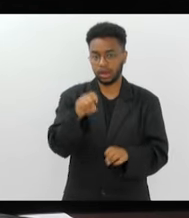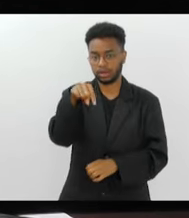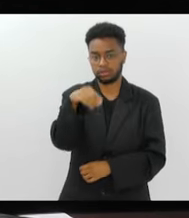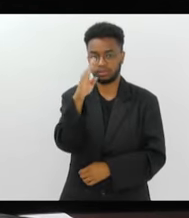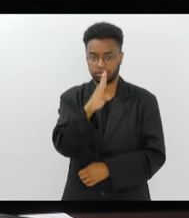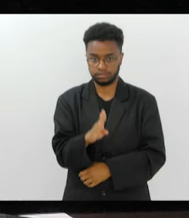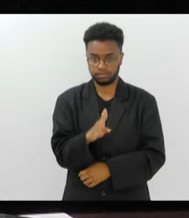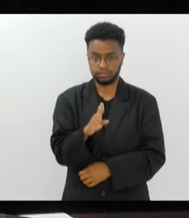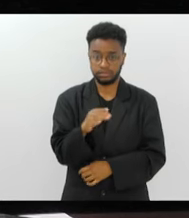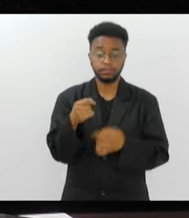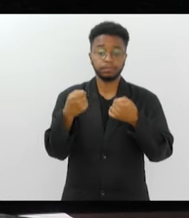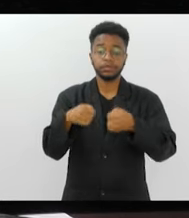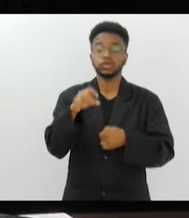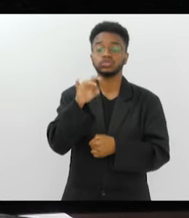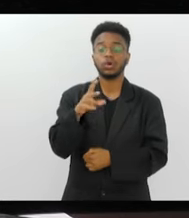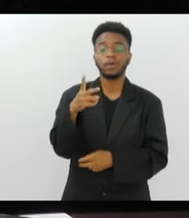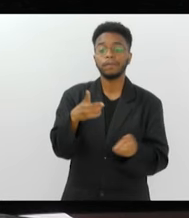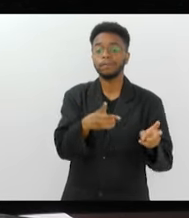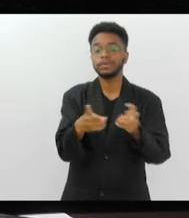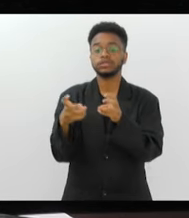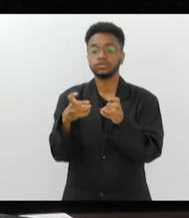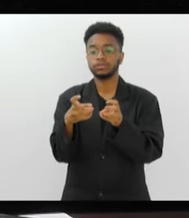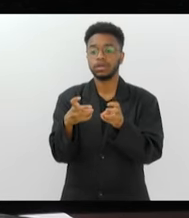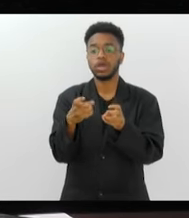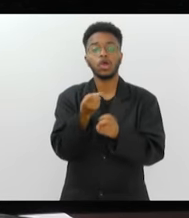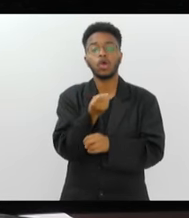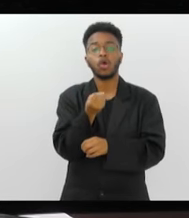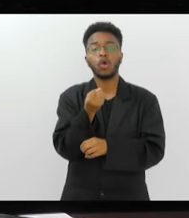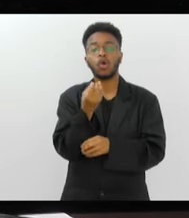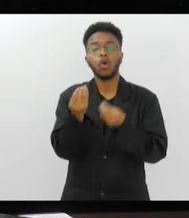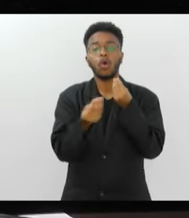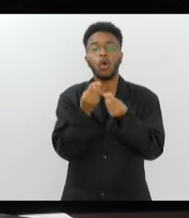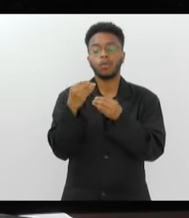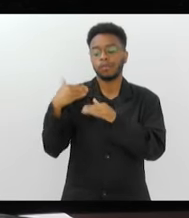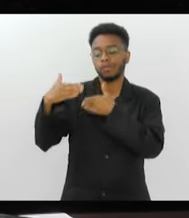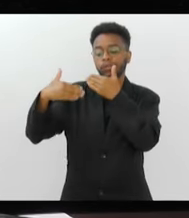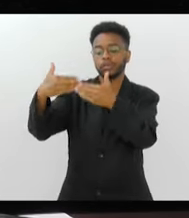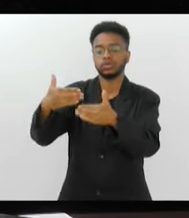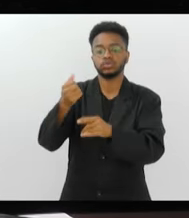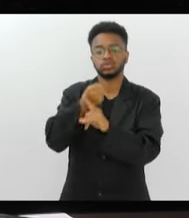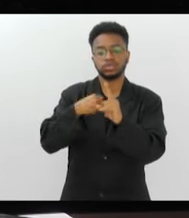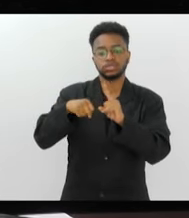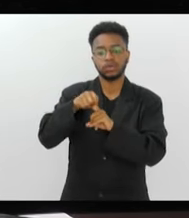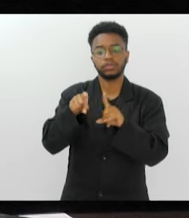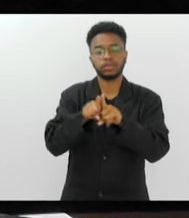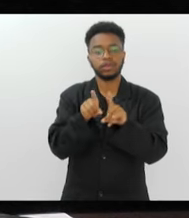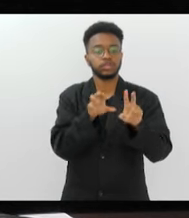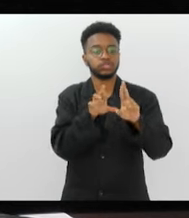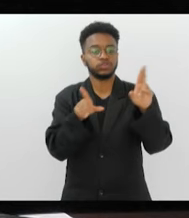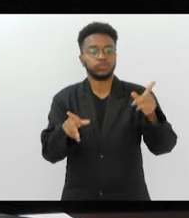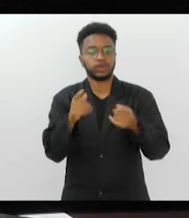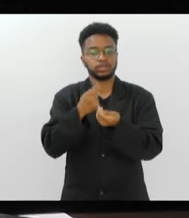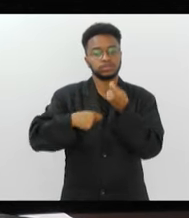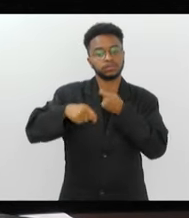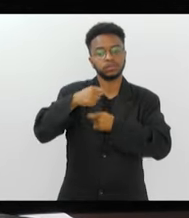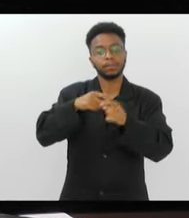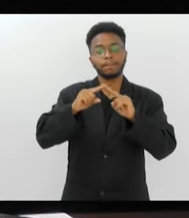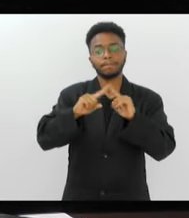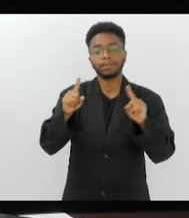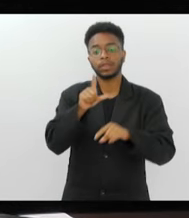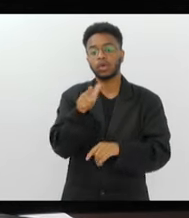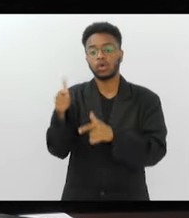observar a próprio escalonamento social, a diferenciação econômica. Mas quando nós vamos para os